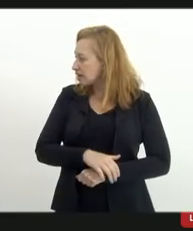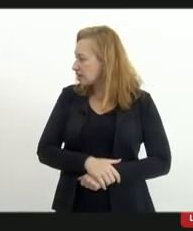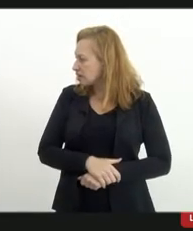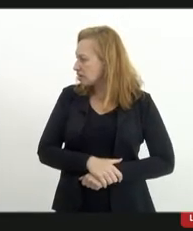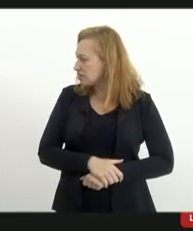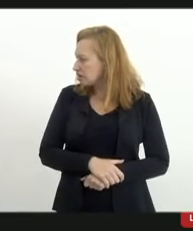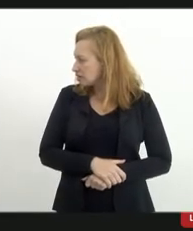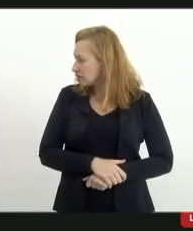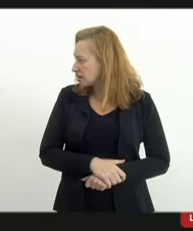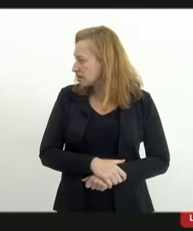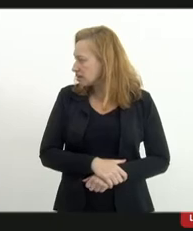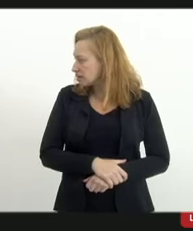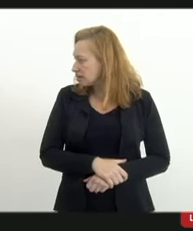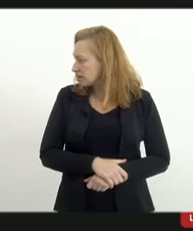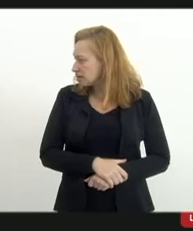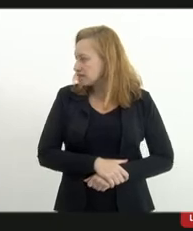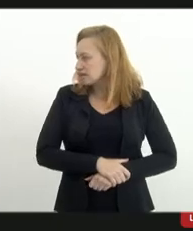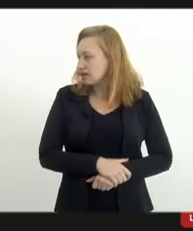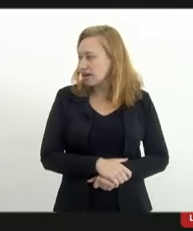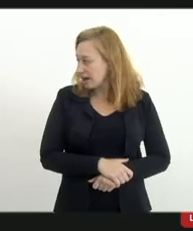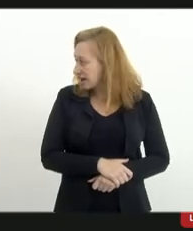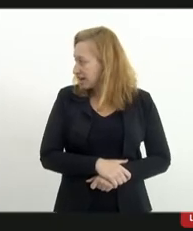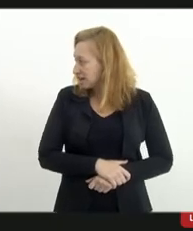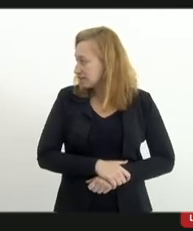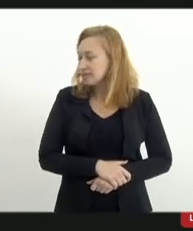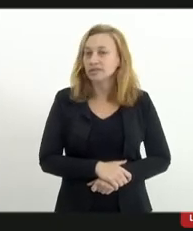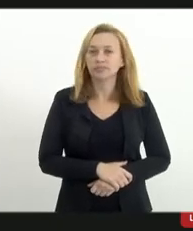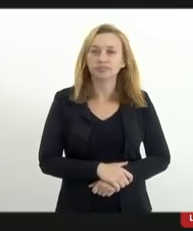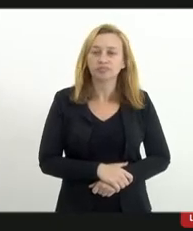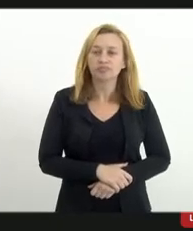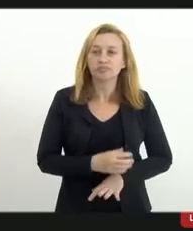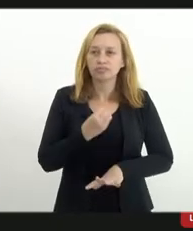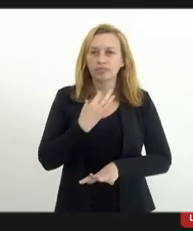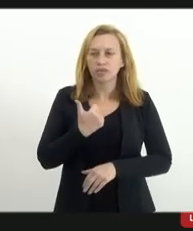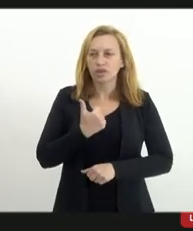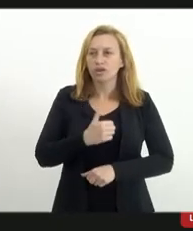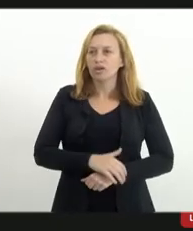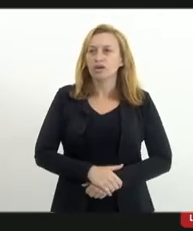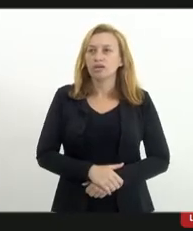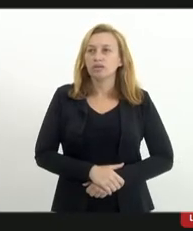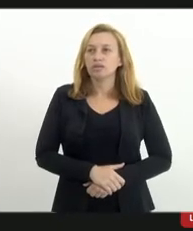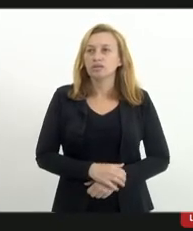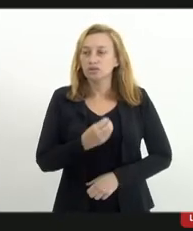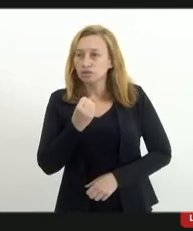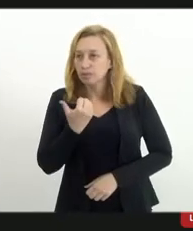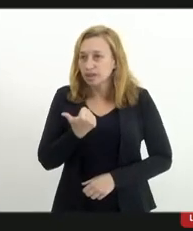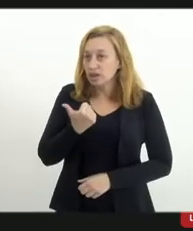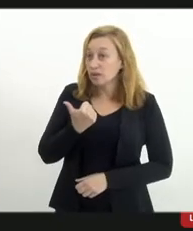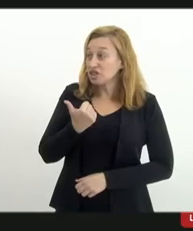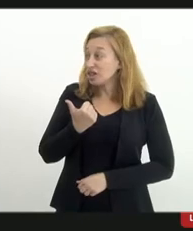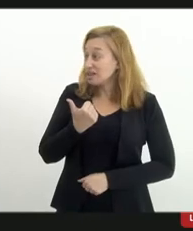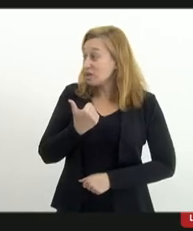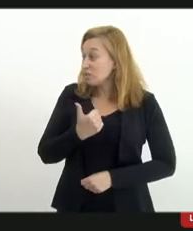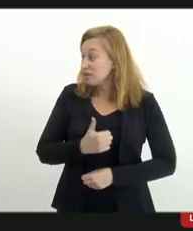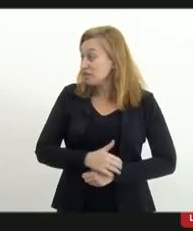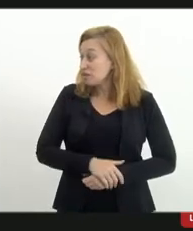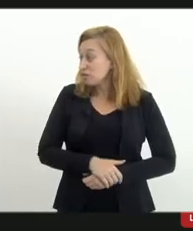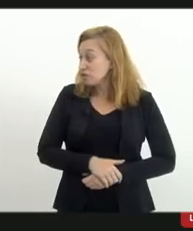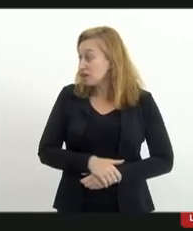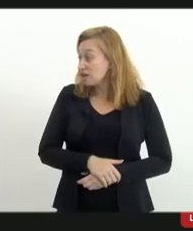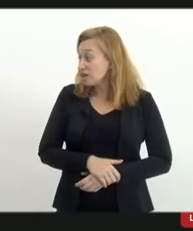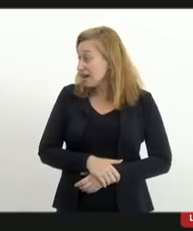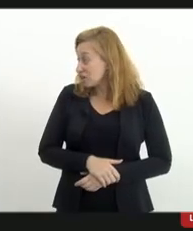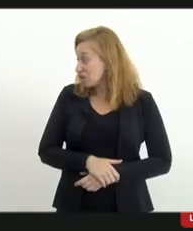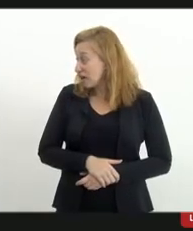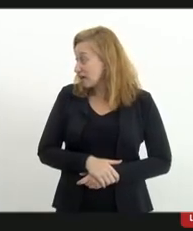um. Doutor Fortunato, tudo bem? Tudo bem. A ANP...